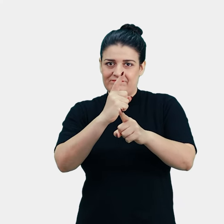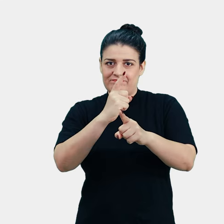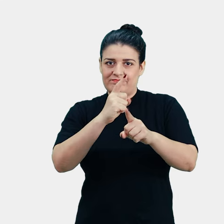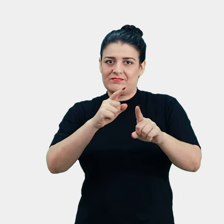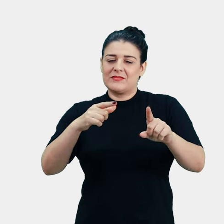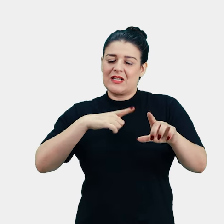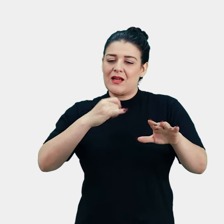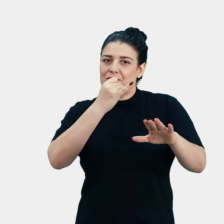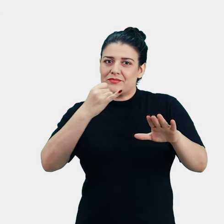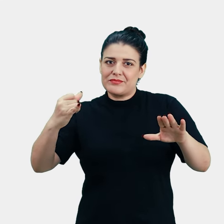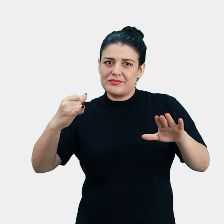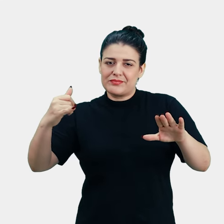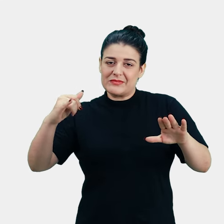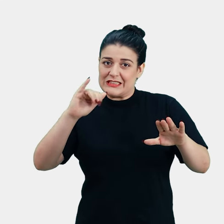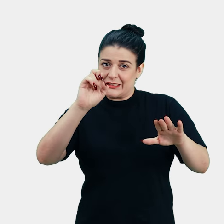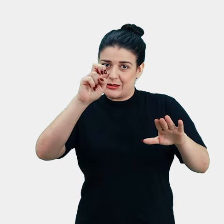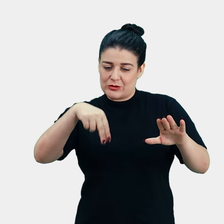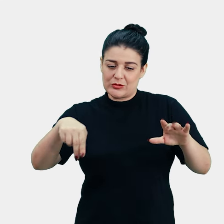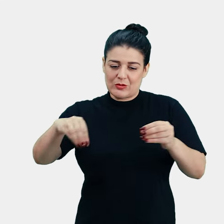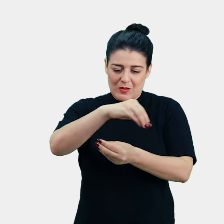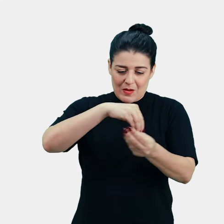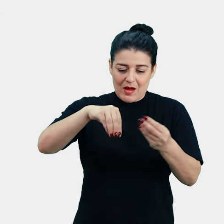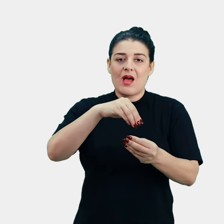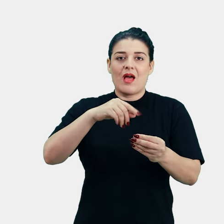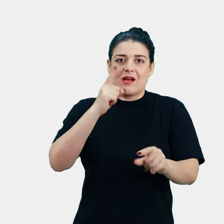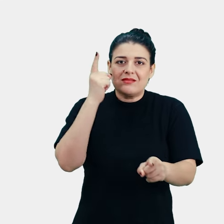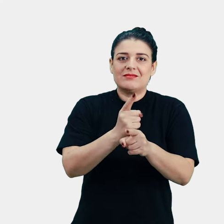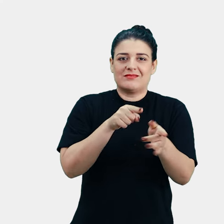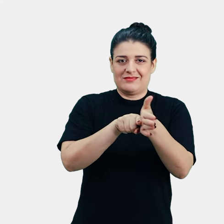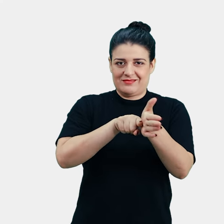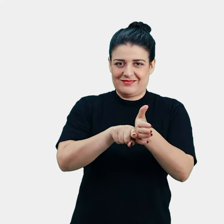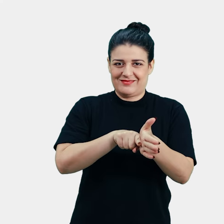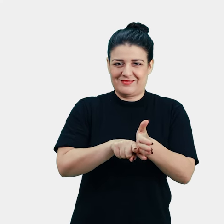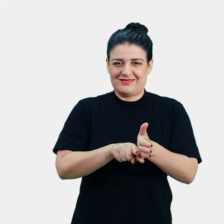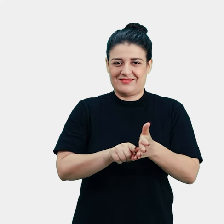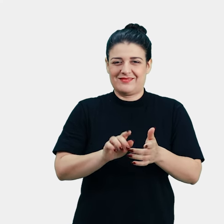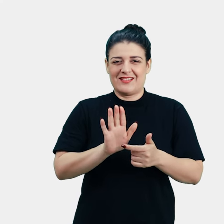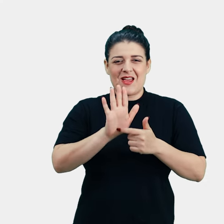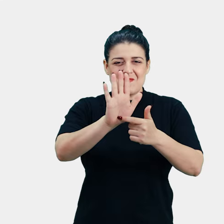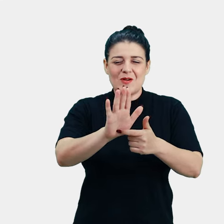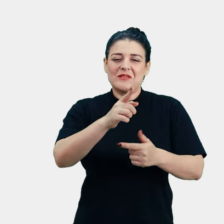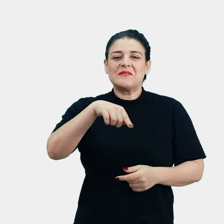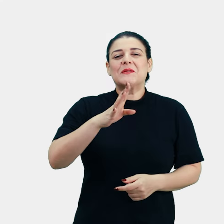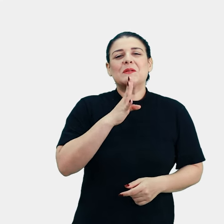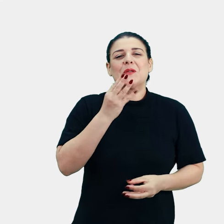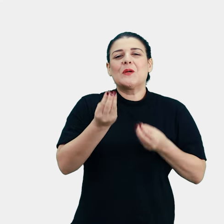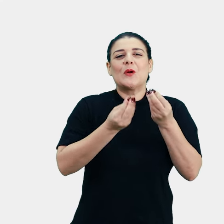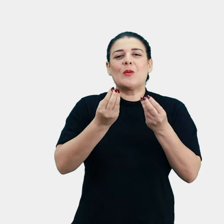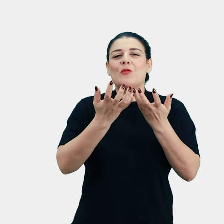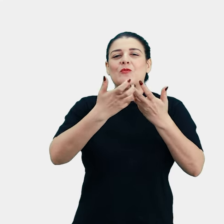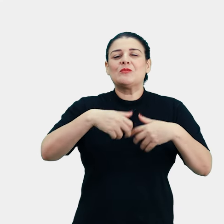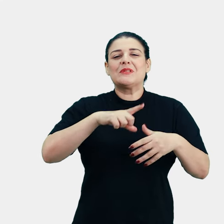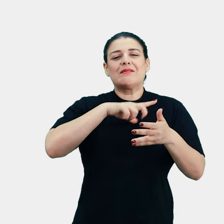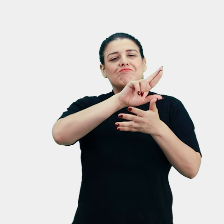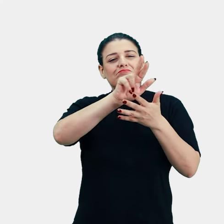pelo eletrodo de saída dos íons e serão detectados. Então, aqui, pessoal, é só para vocês conhecerem um pouquinho, tá? Os